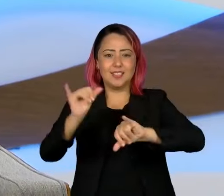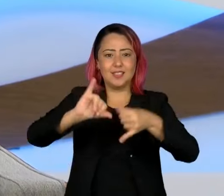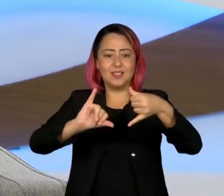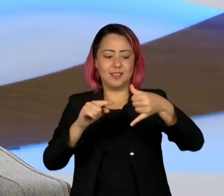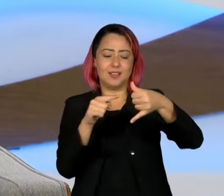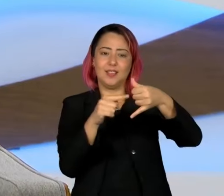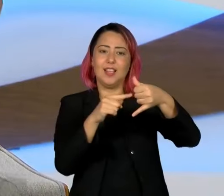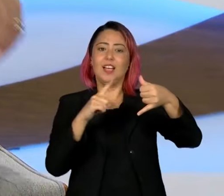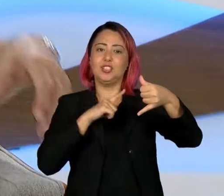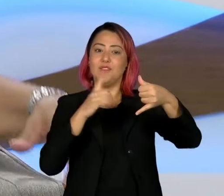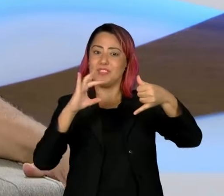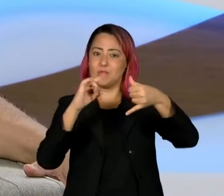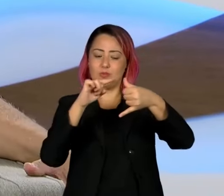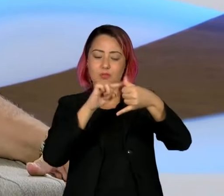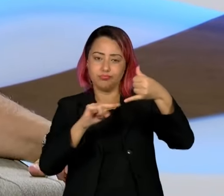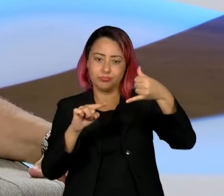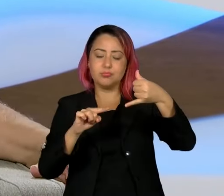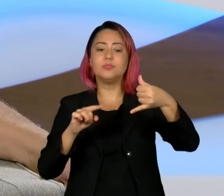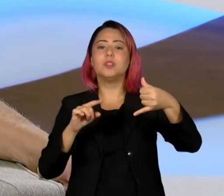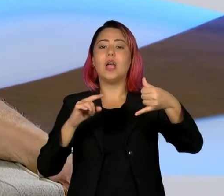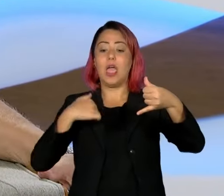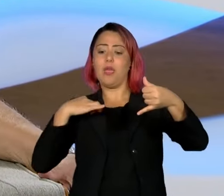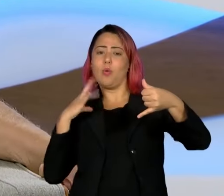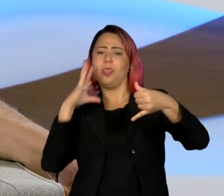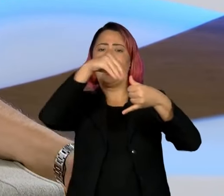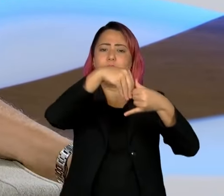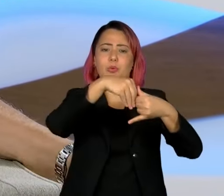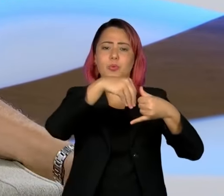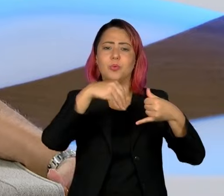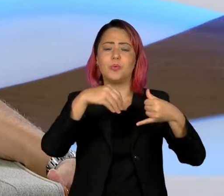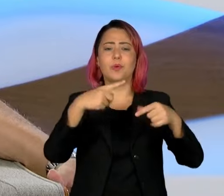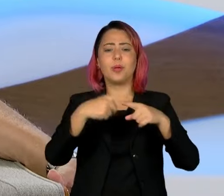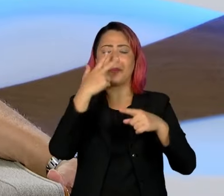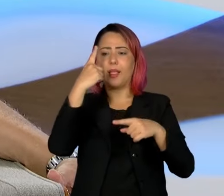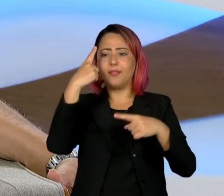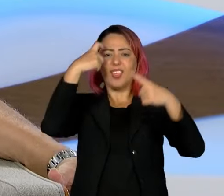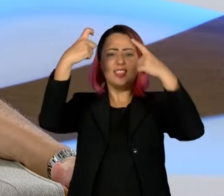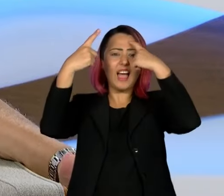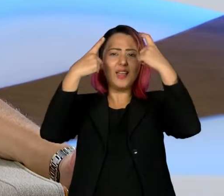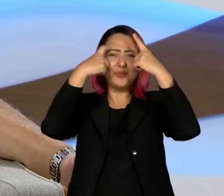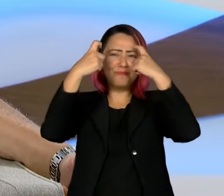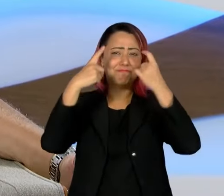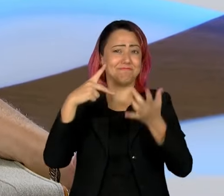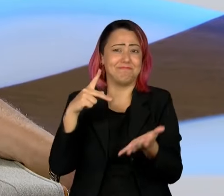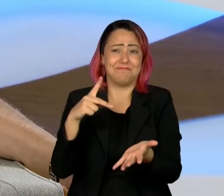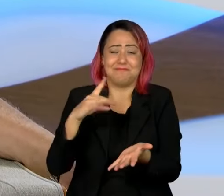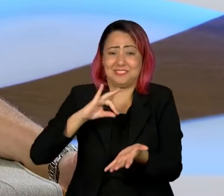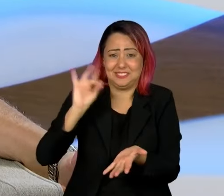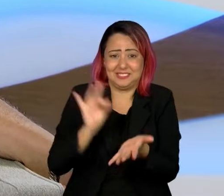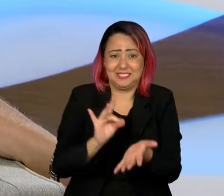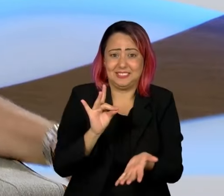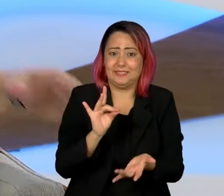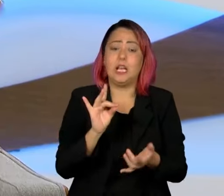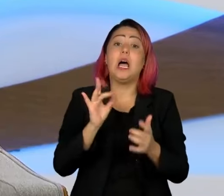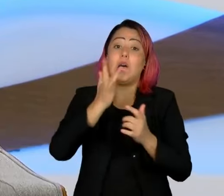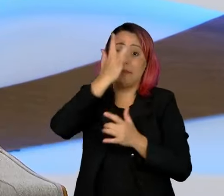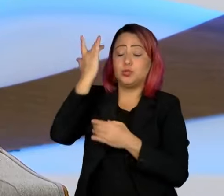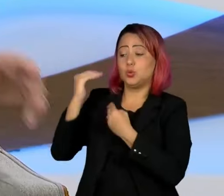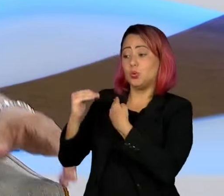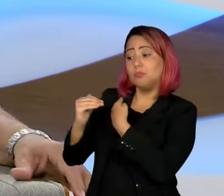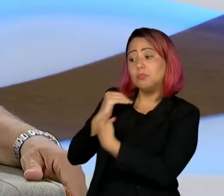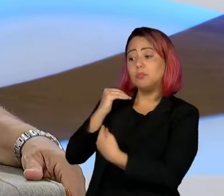de laboratório que a gravadora acabou de inventar. Então, não tinha nada de laboratório, ninguém, na verdade, só me dava toques: eu não uso